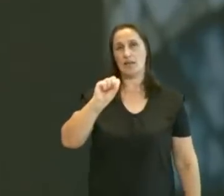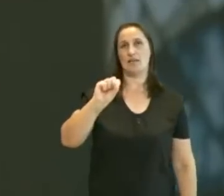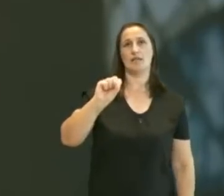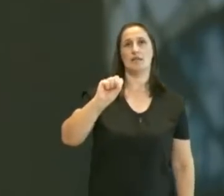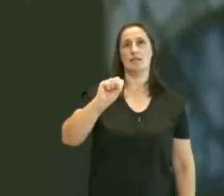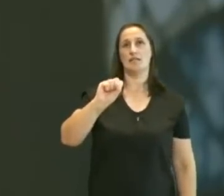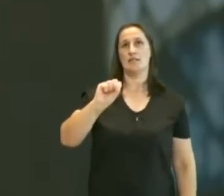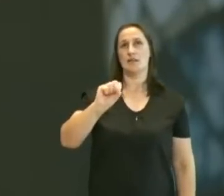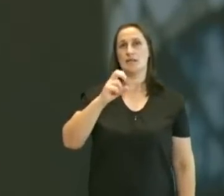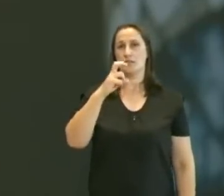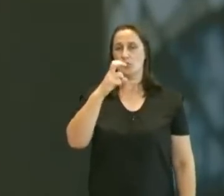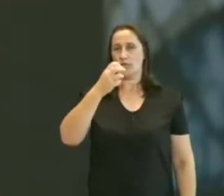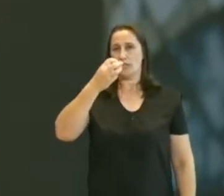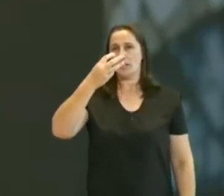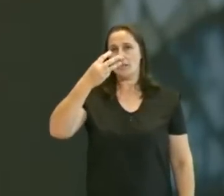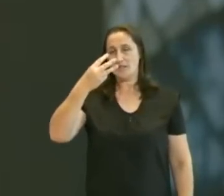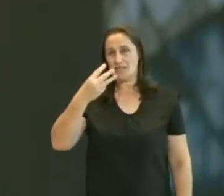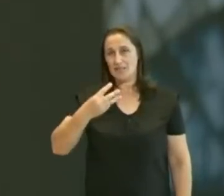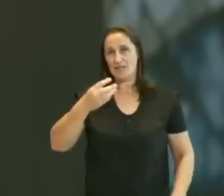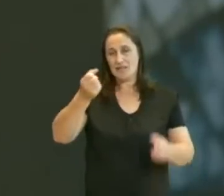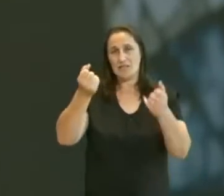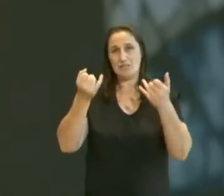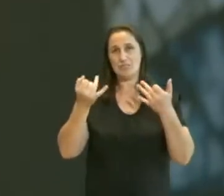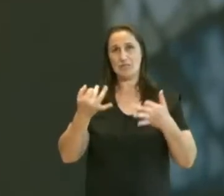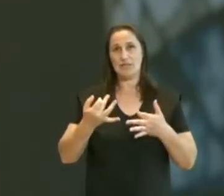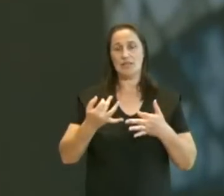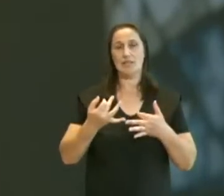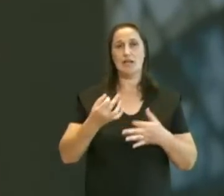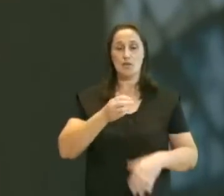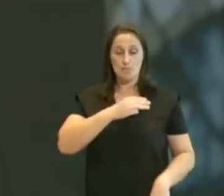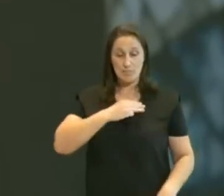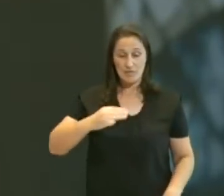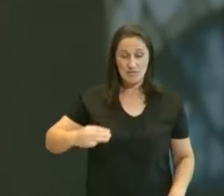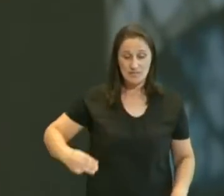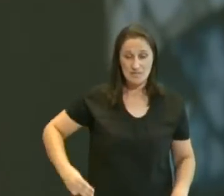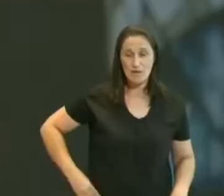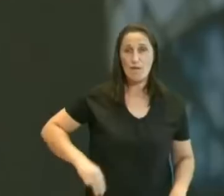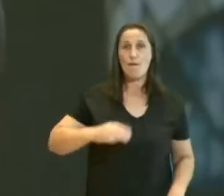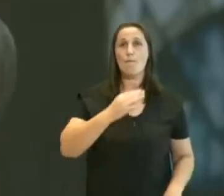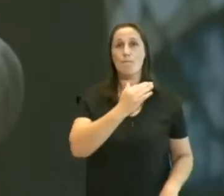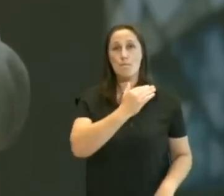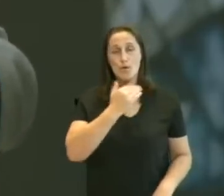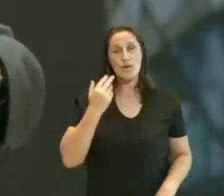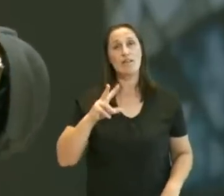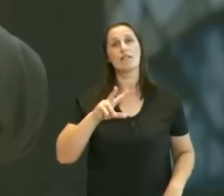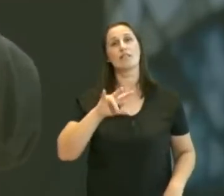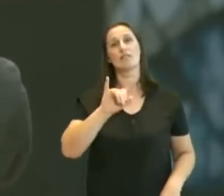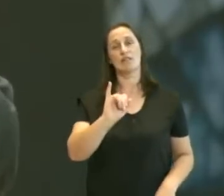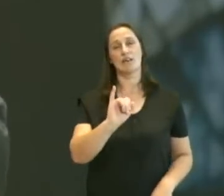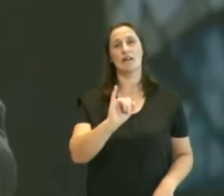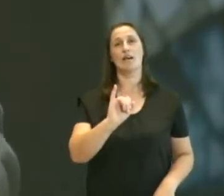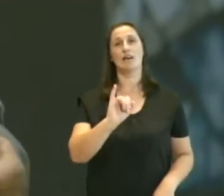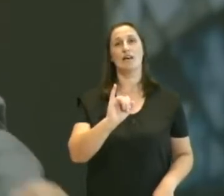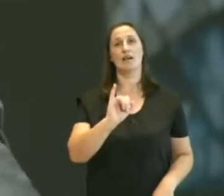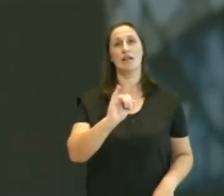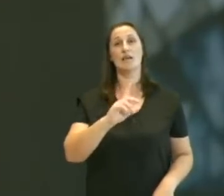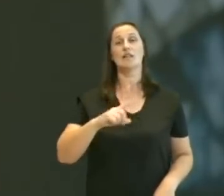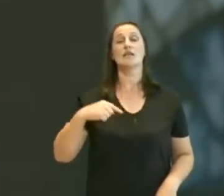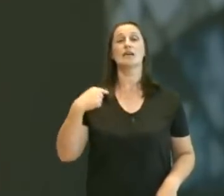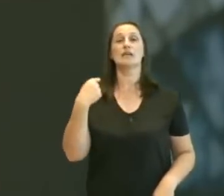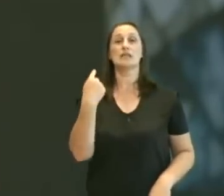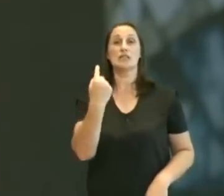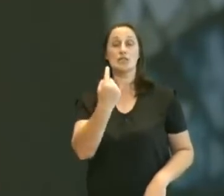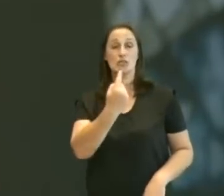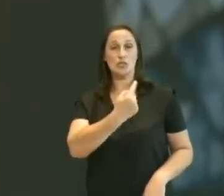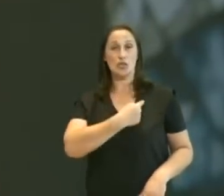o Messias ia morrer, e nas suas chagas nós seríamos